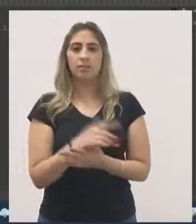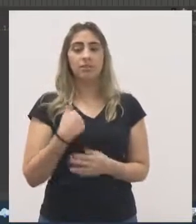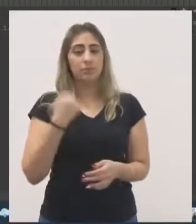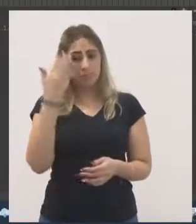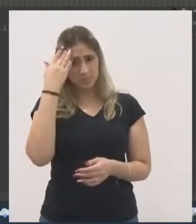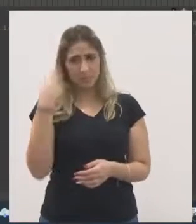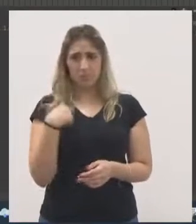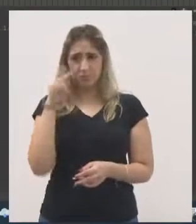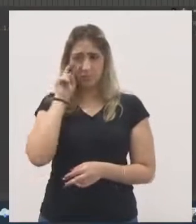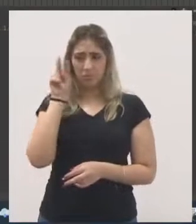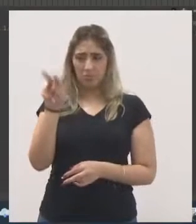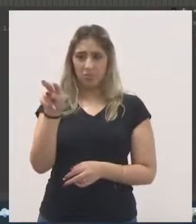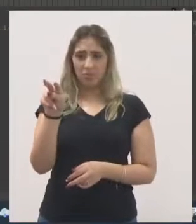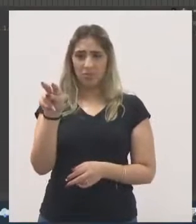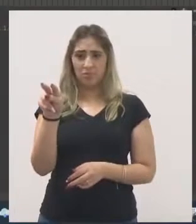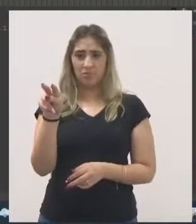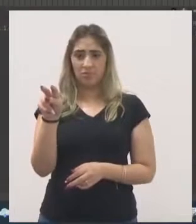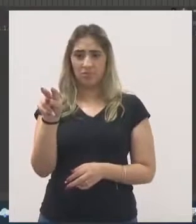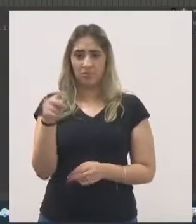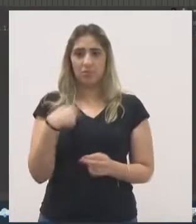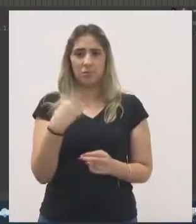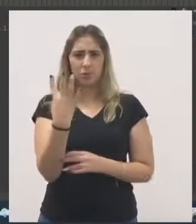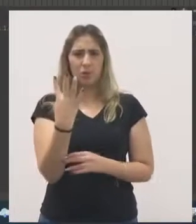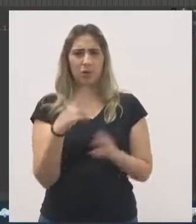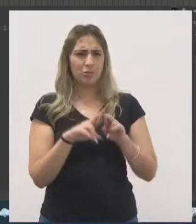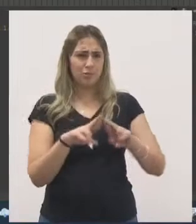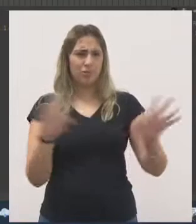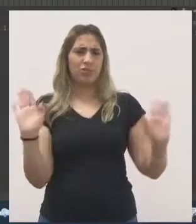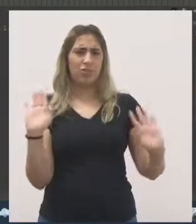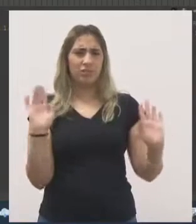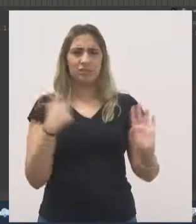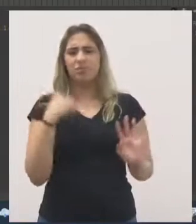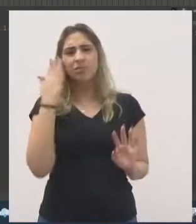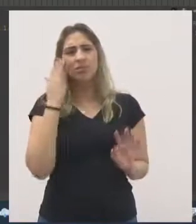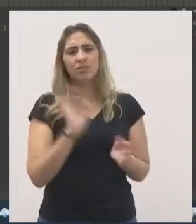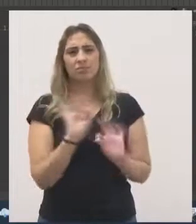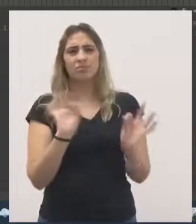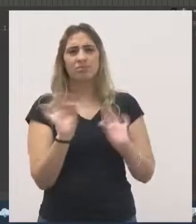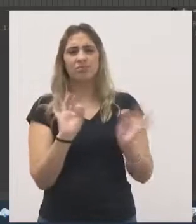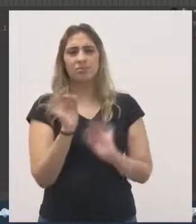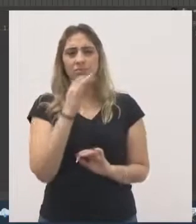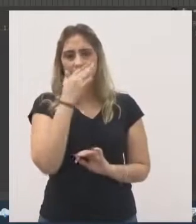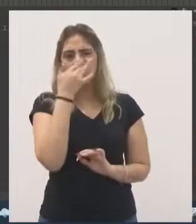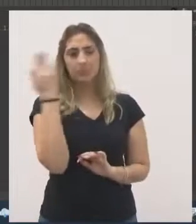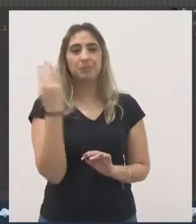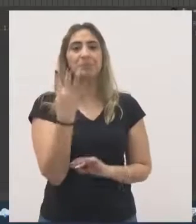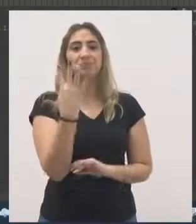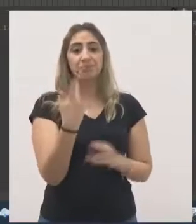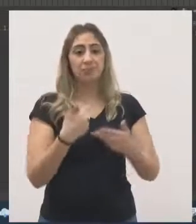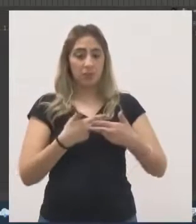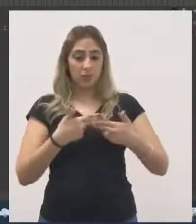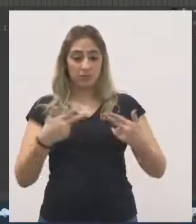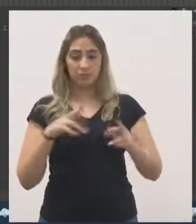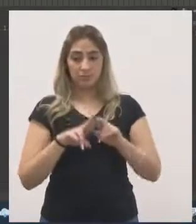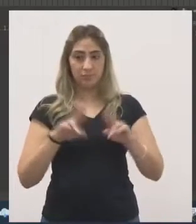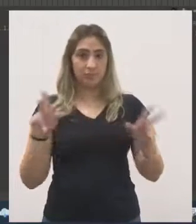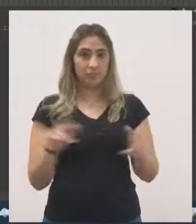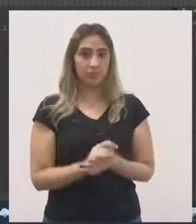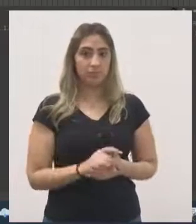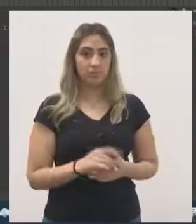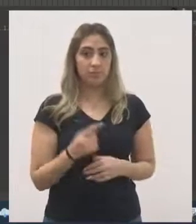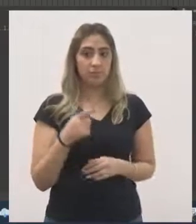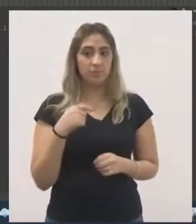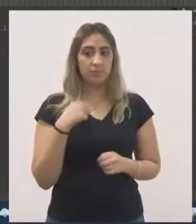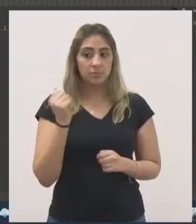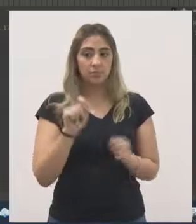eu olhando, são 4 coisas diferentes. Aí, por isso que eu perguntei para você. Essas 4 coisas diferentes, então eu posso fazer ali